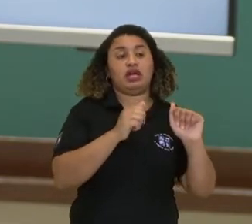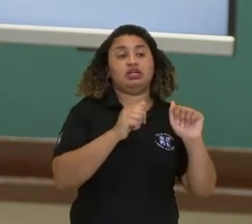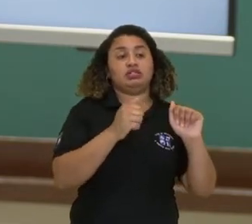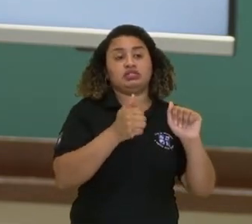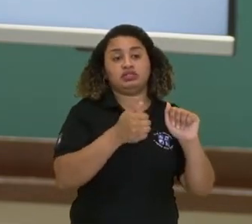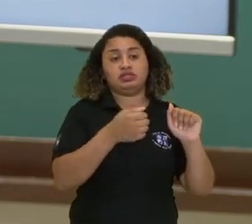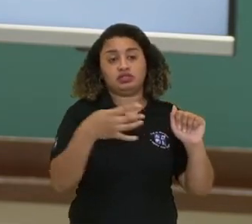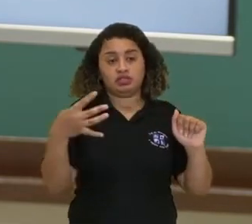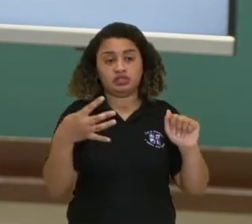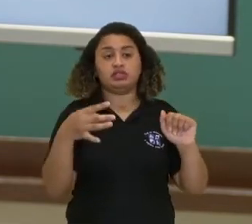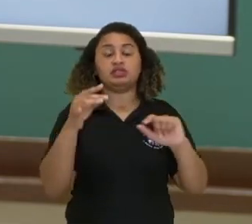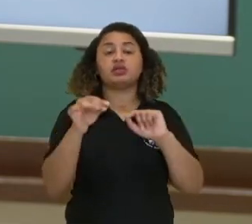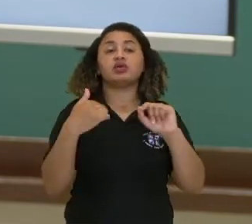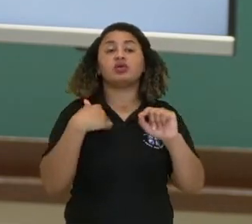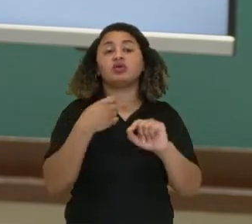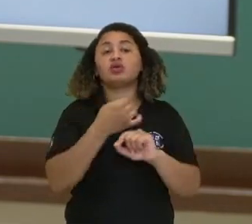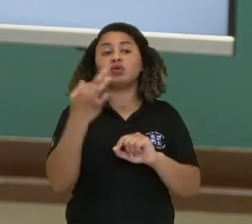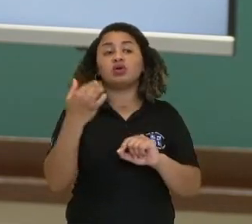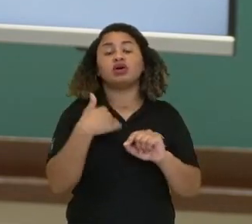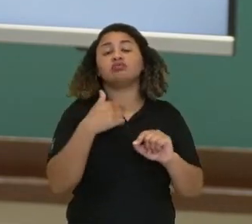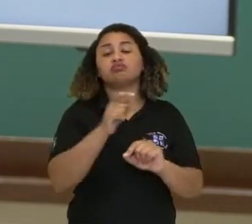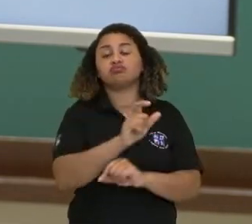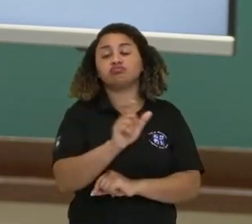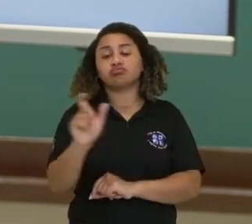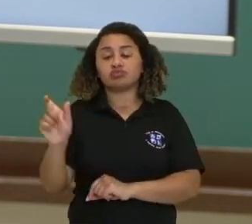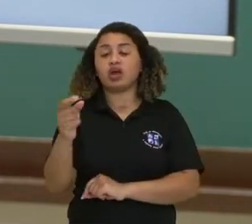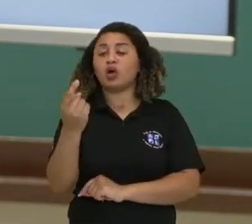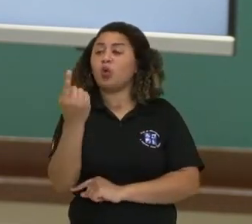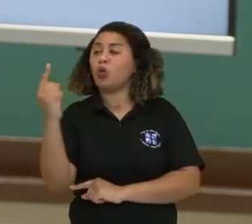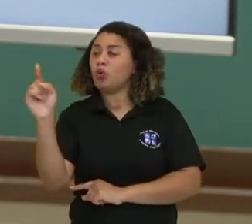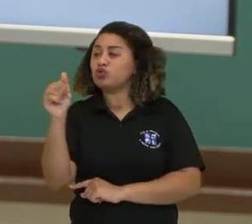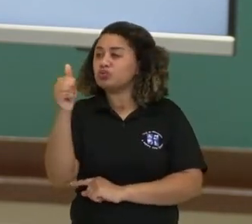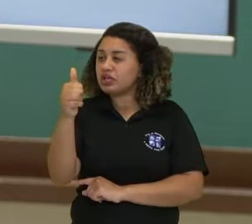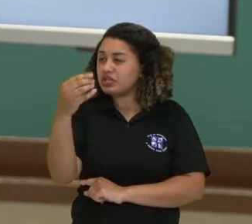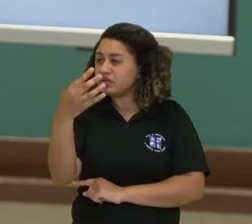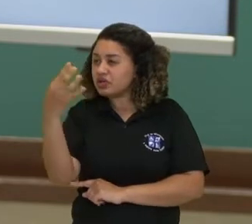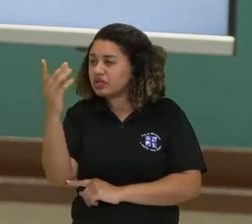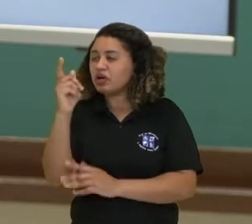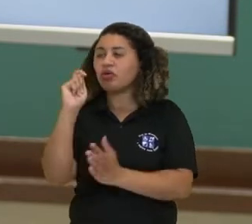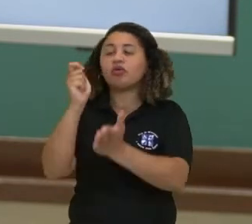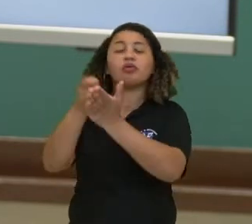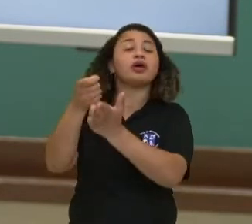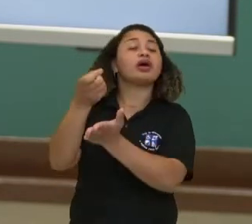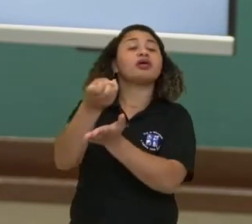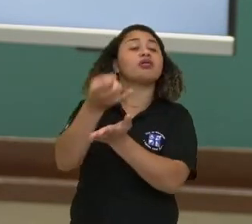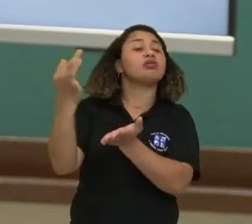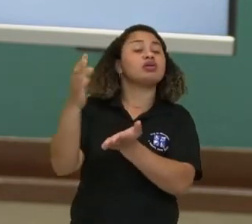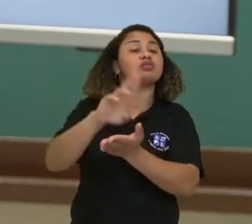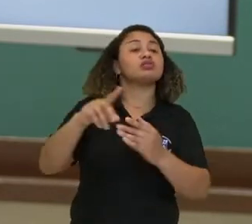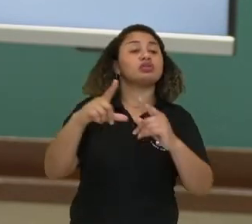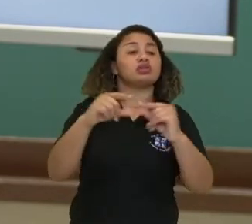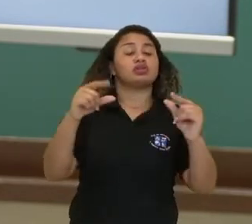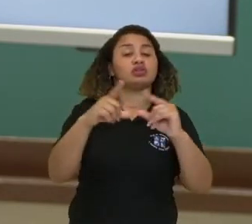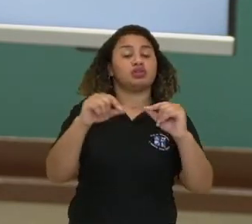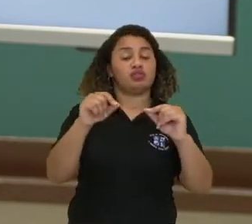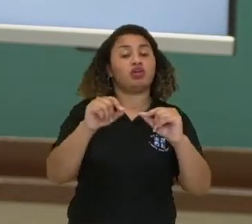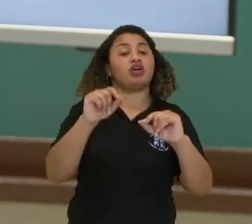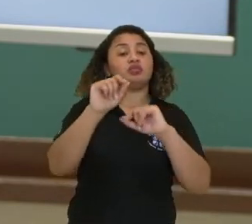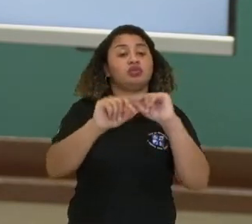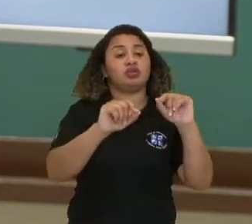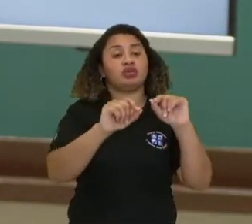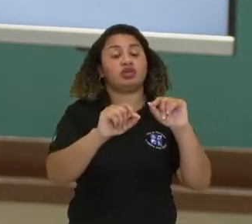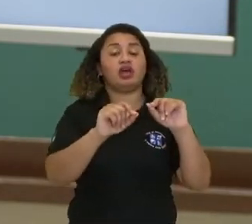A144, ou seja, o número de termo que ocupa a posição 144, usando a fórmula do termo geral de uma